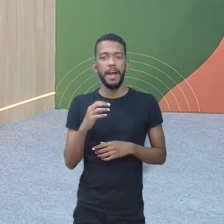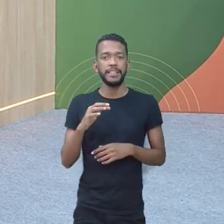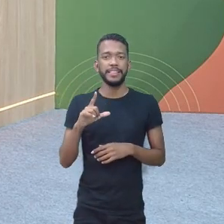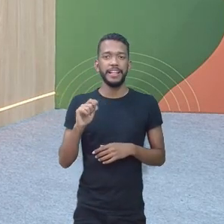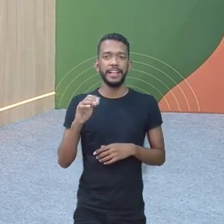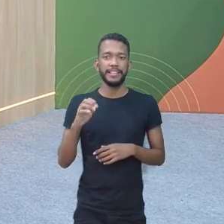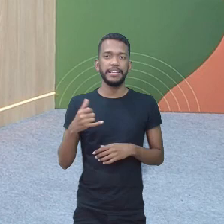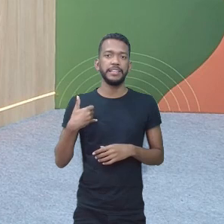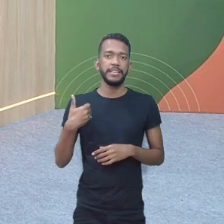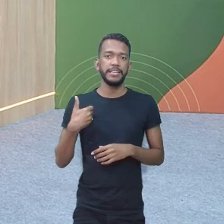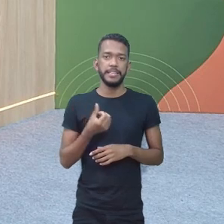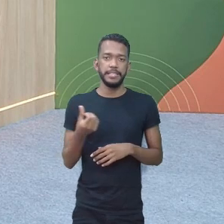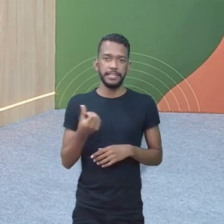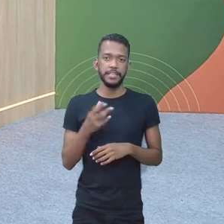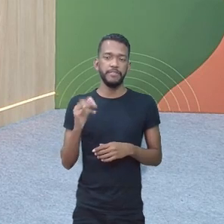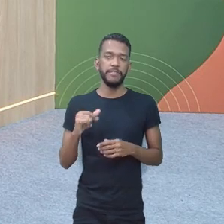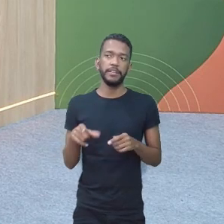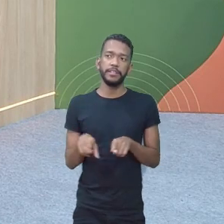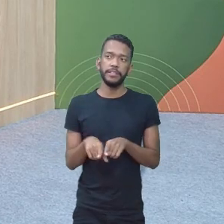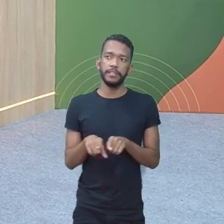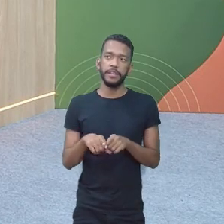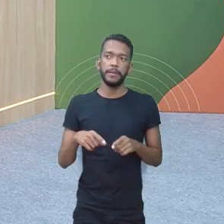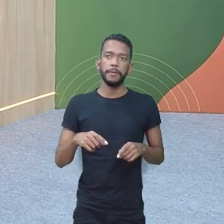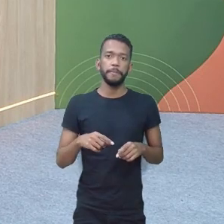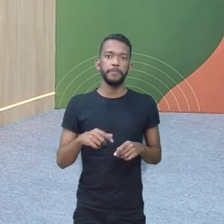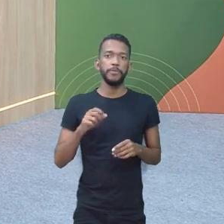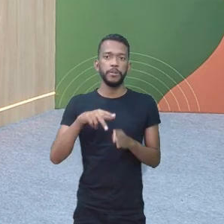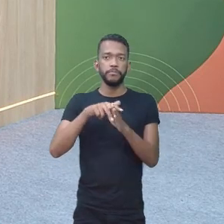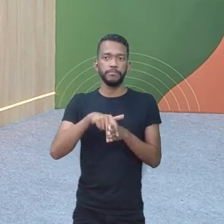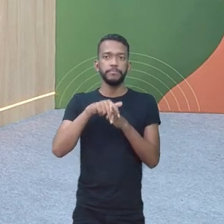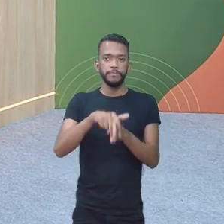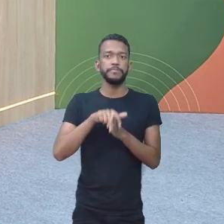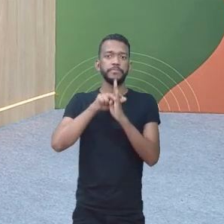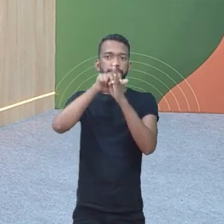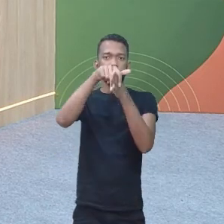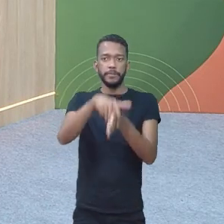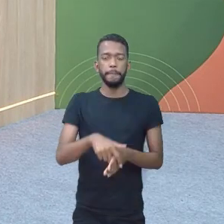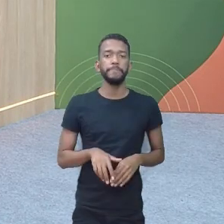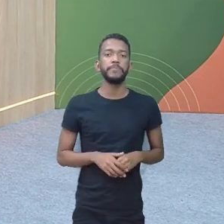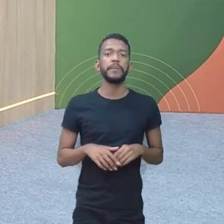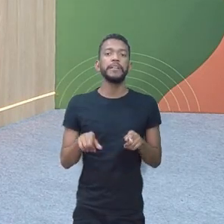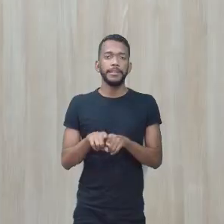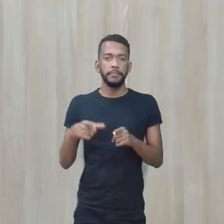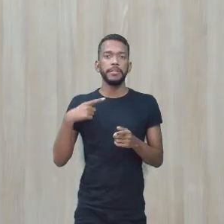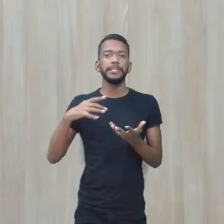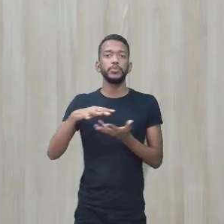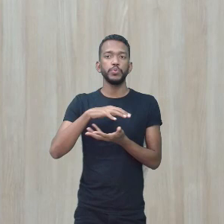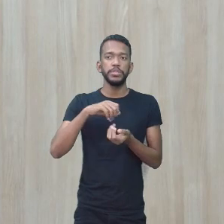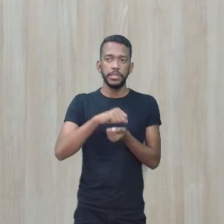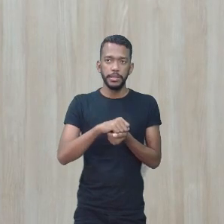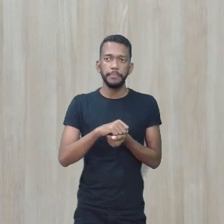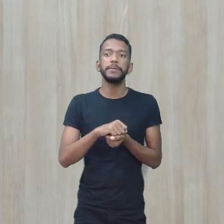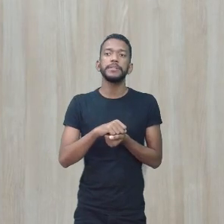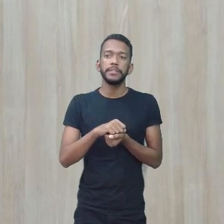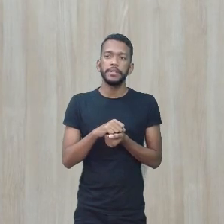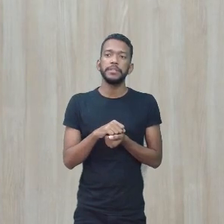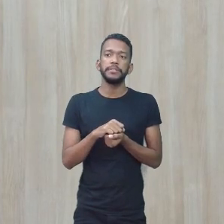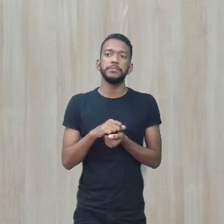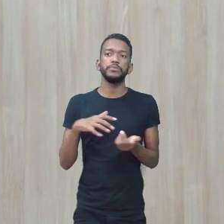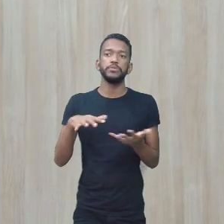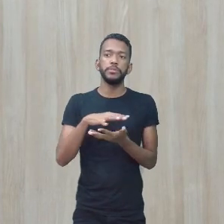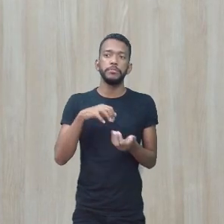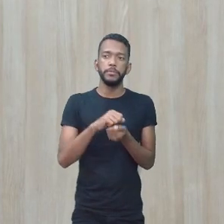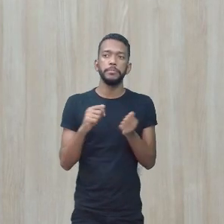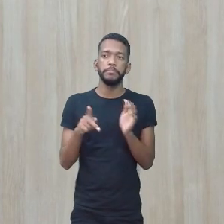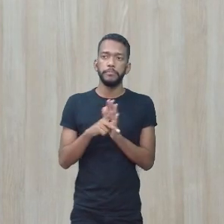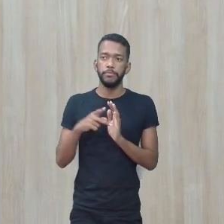tem 66 anos e vai praticar hipismo, né? E tem a sustentabilidade. A sustentabilidade dos